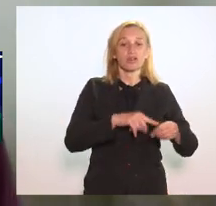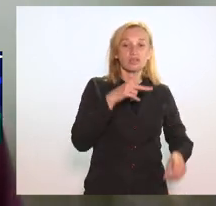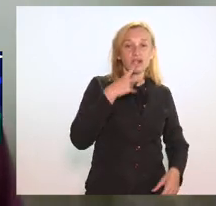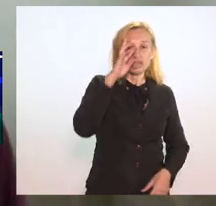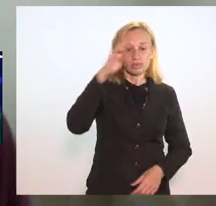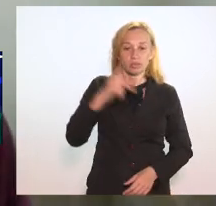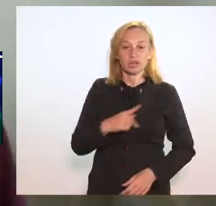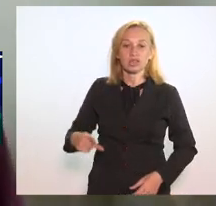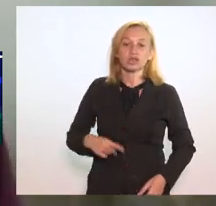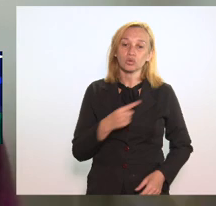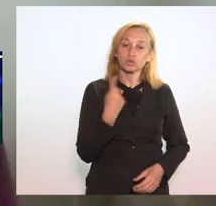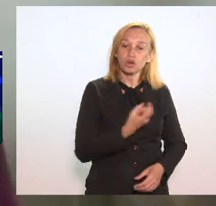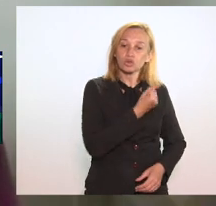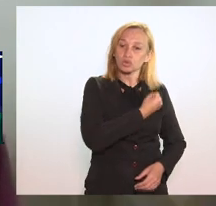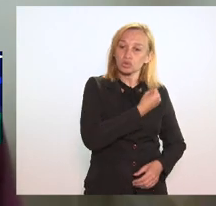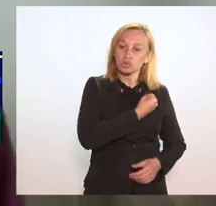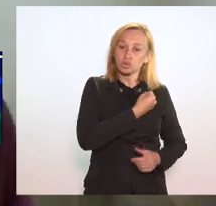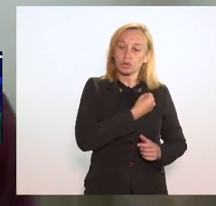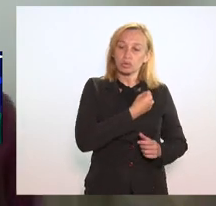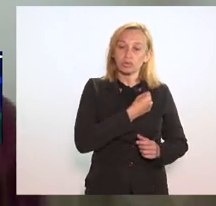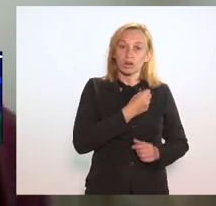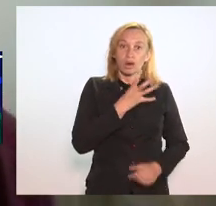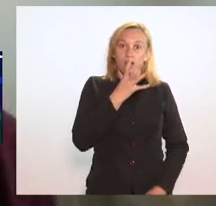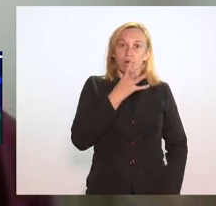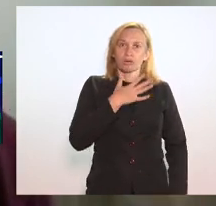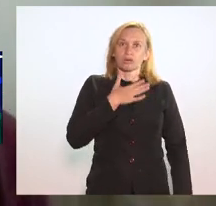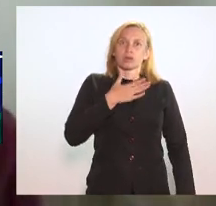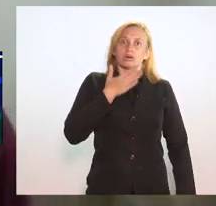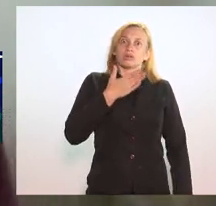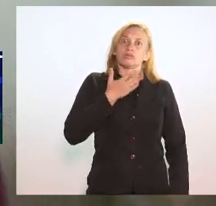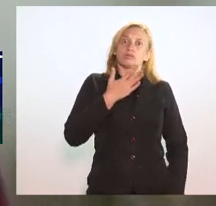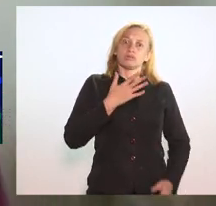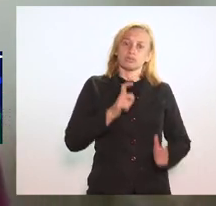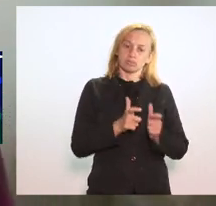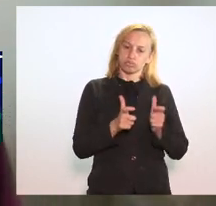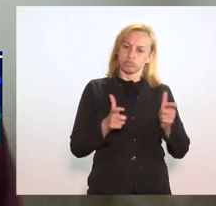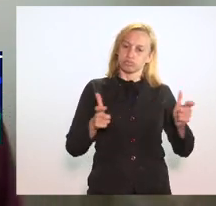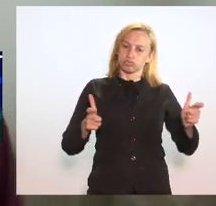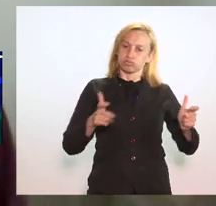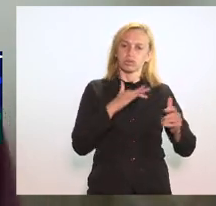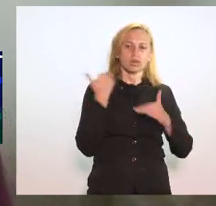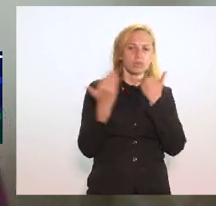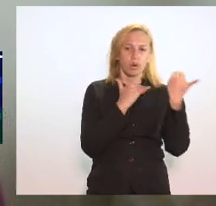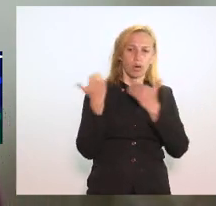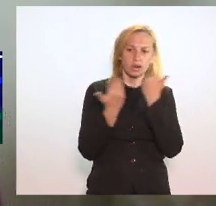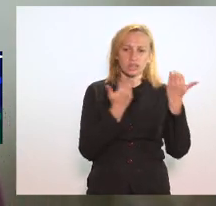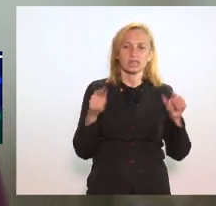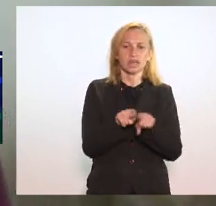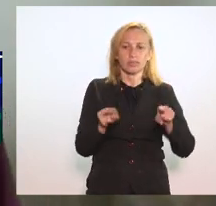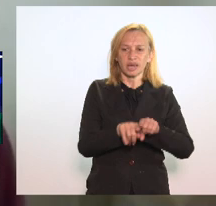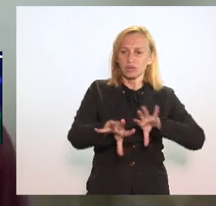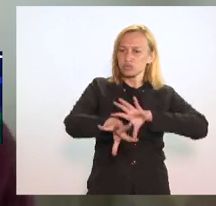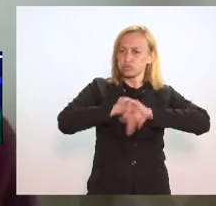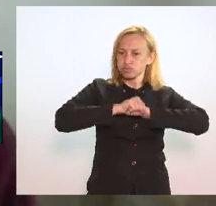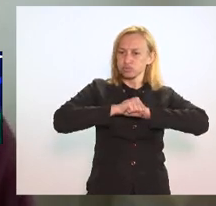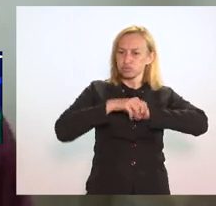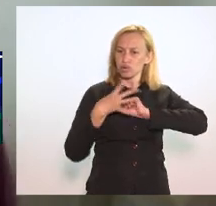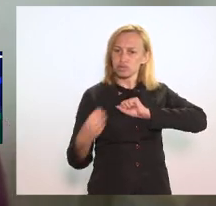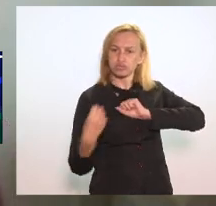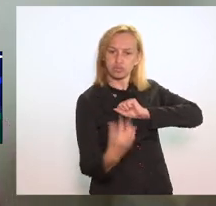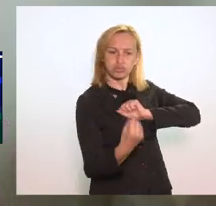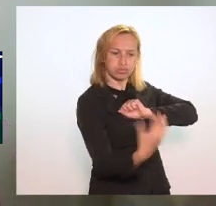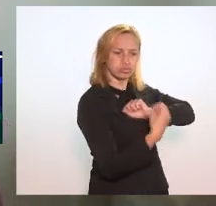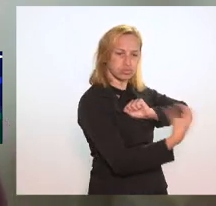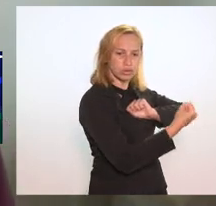os nossos números são assustadores tanto de mortes quanto de contaminações